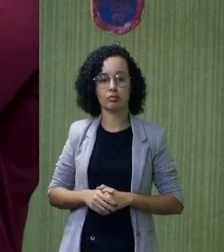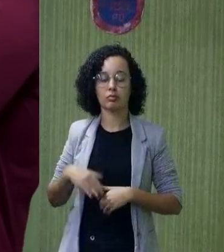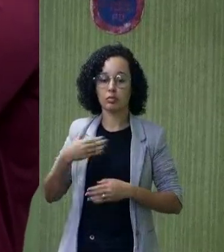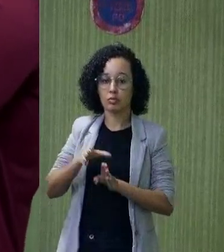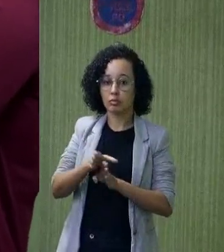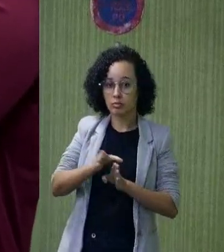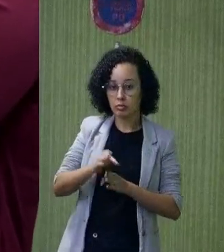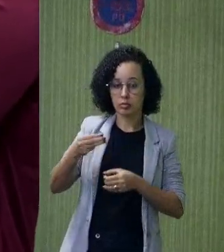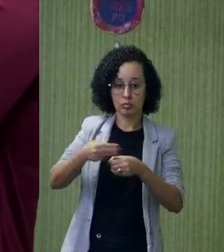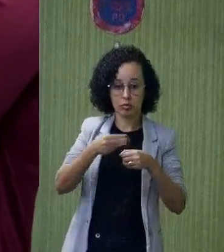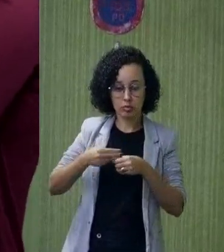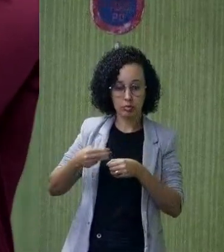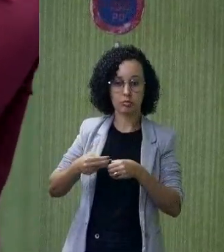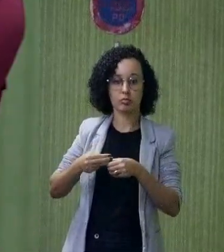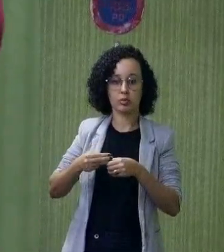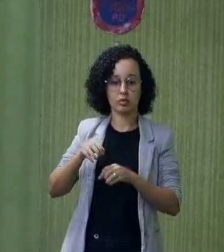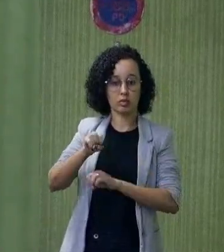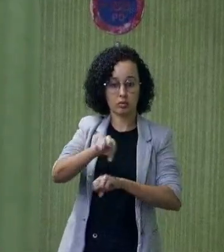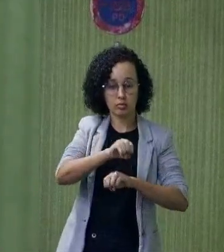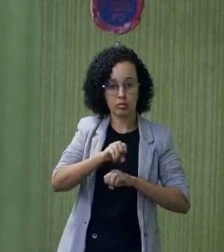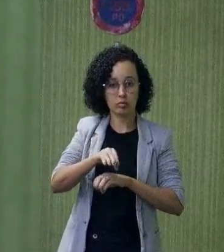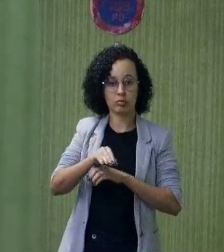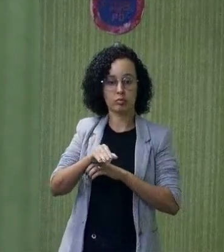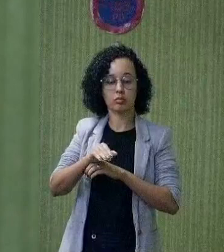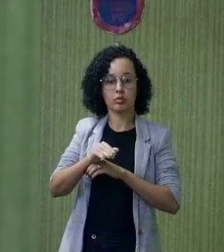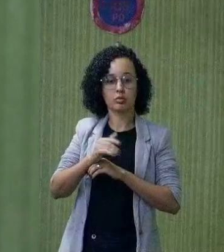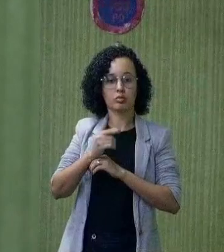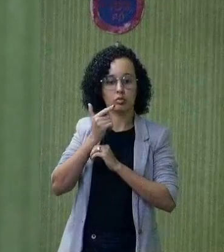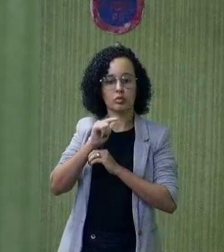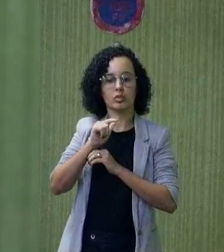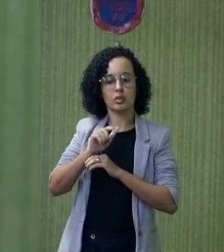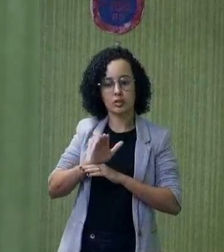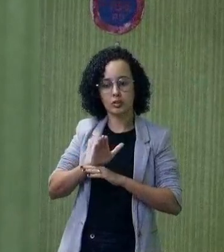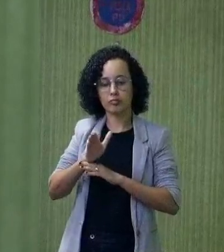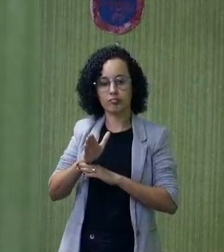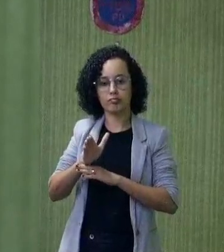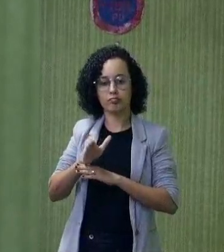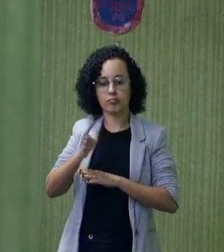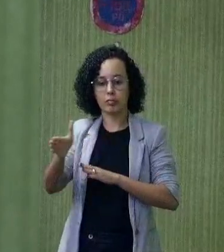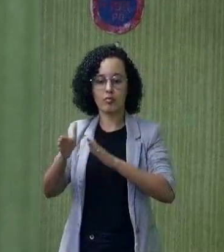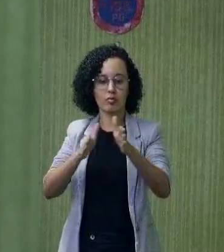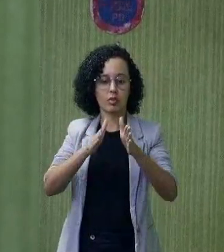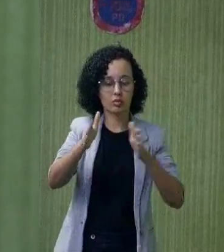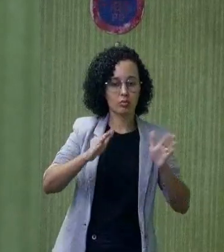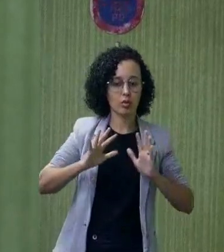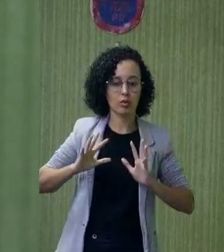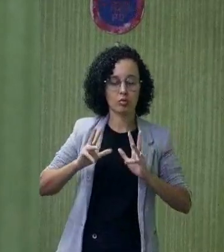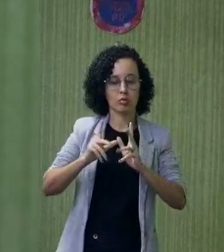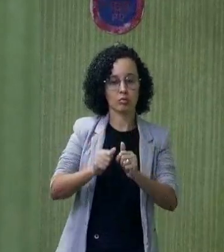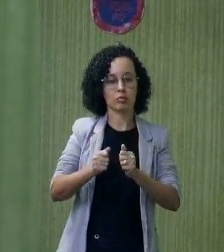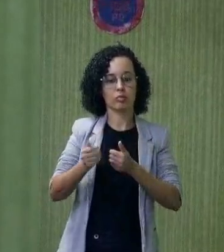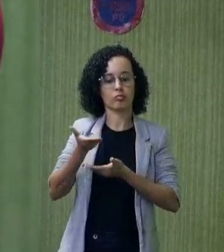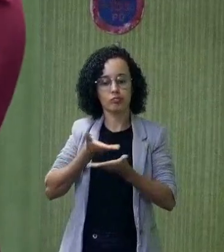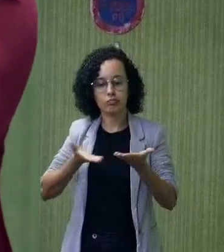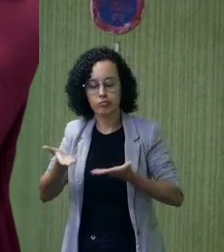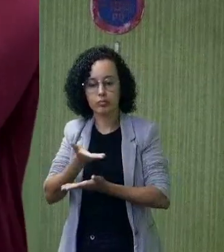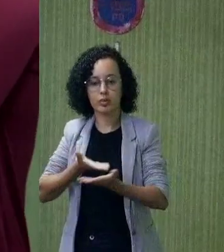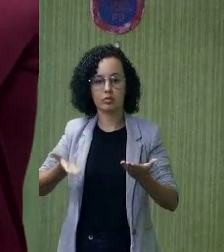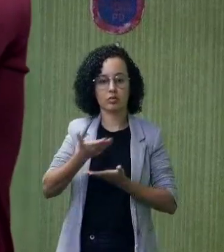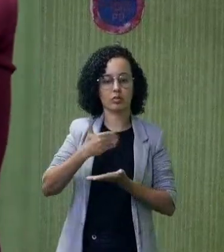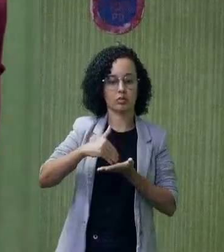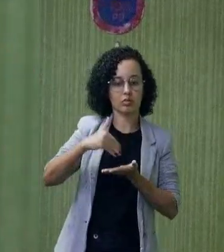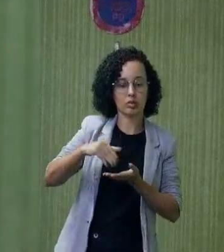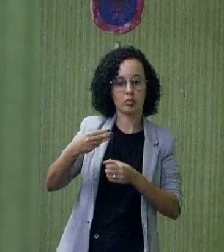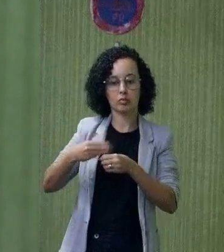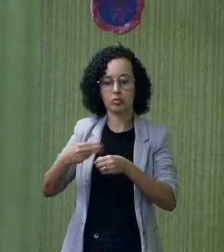educação contemplassem todas as as especificidades necessárias conversando com a rede conversando com o secretário